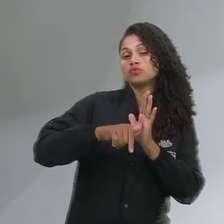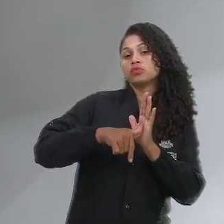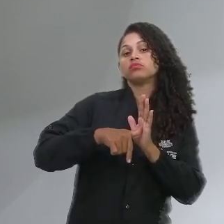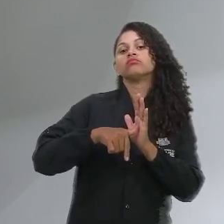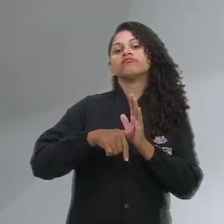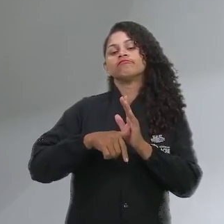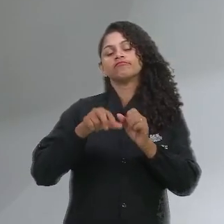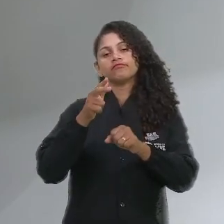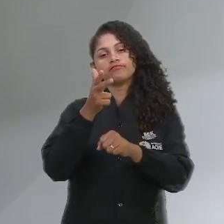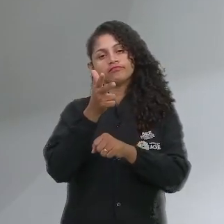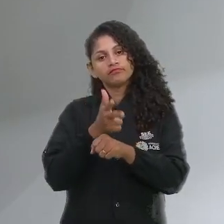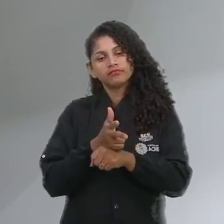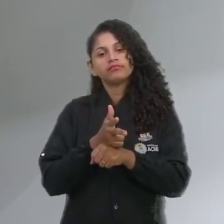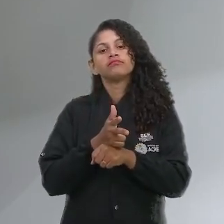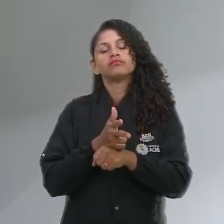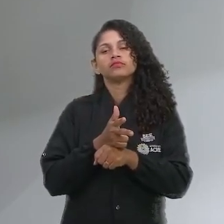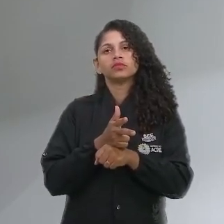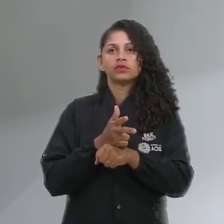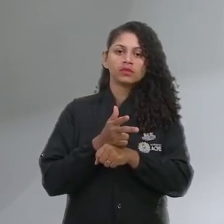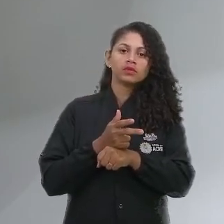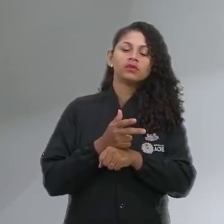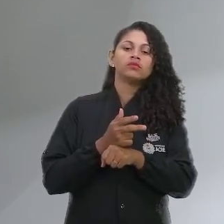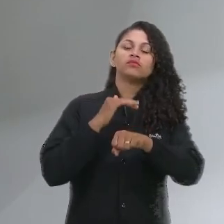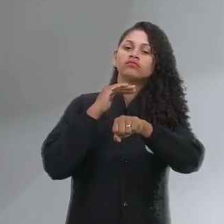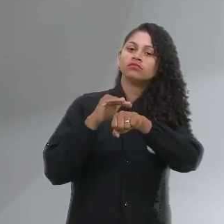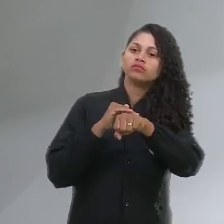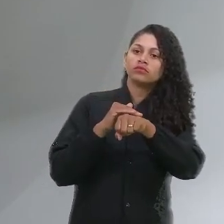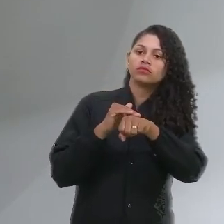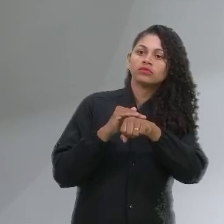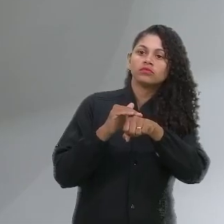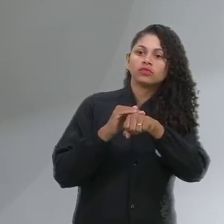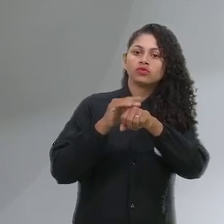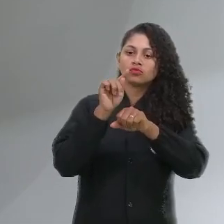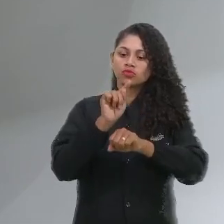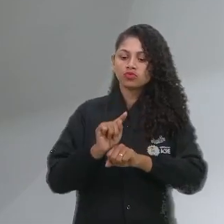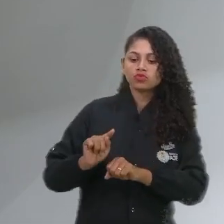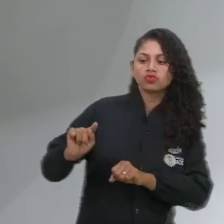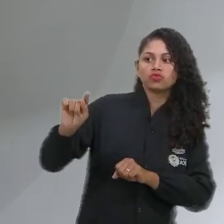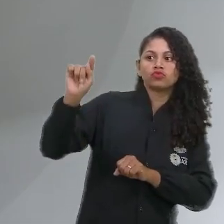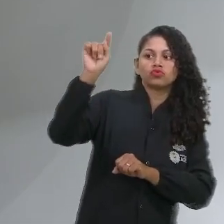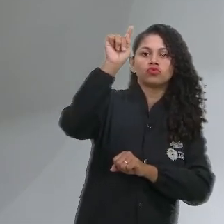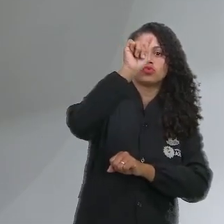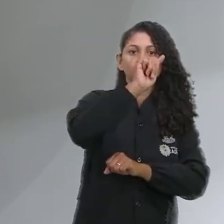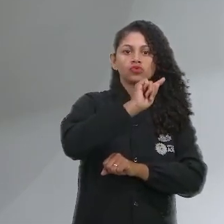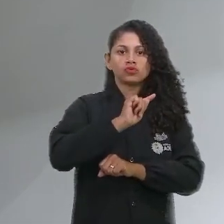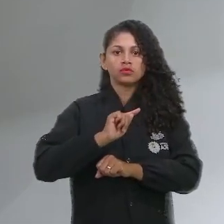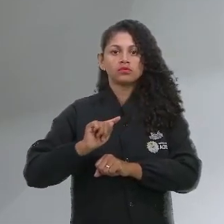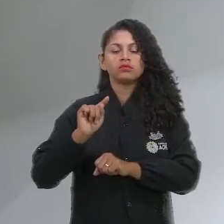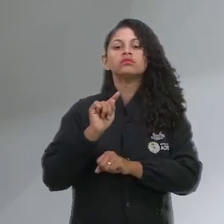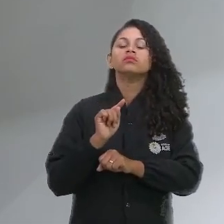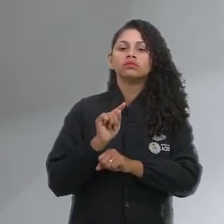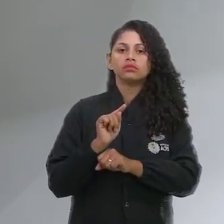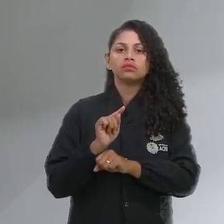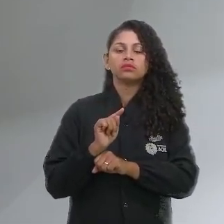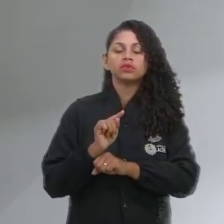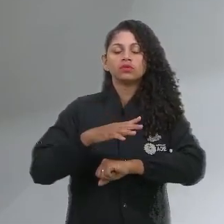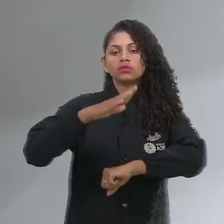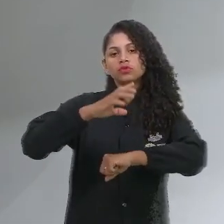sobre o círculo trigonométrico e, consequentemente, nós iremos mais à frente falar sobre as